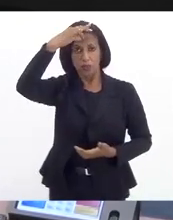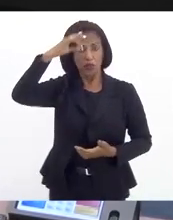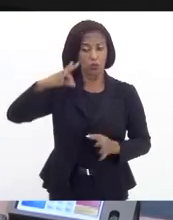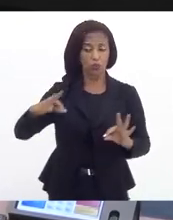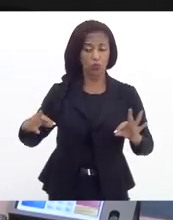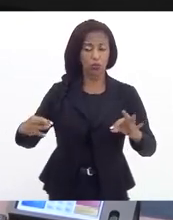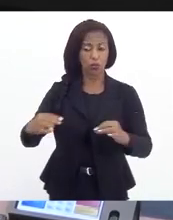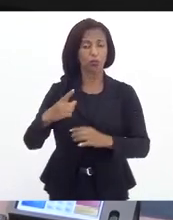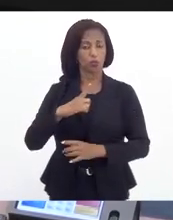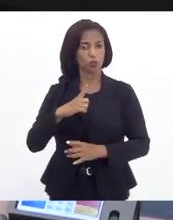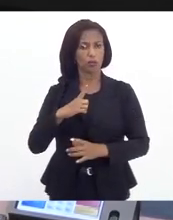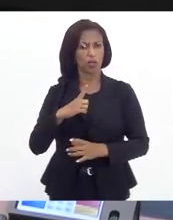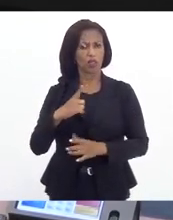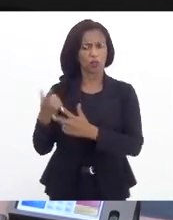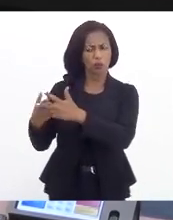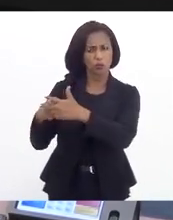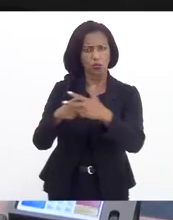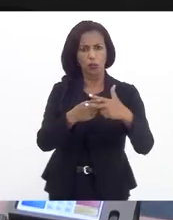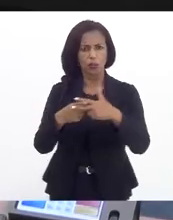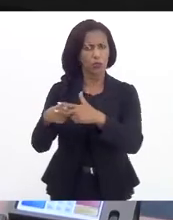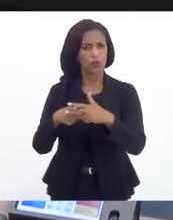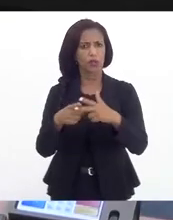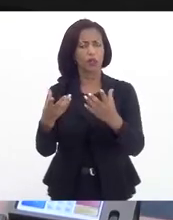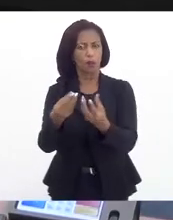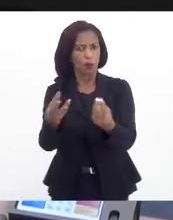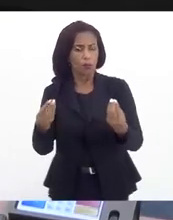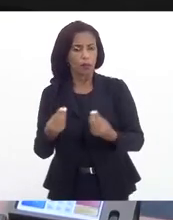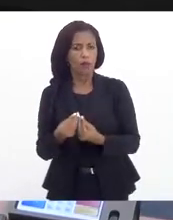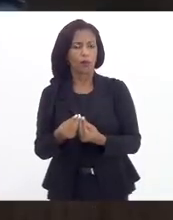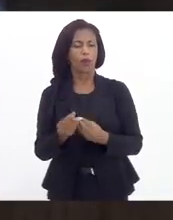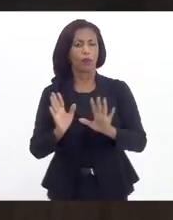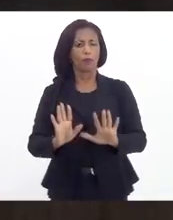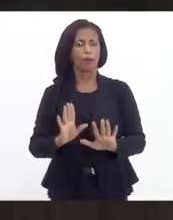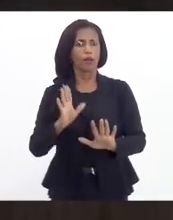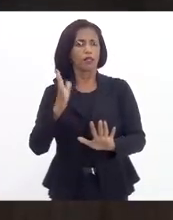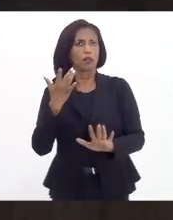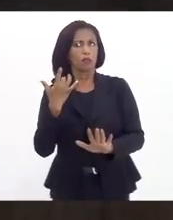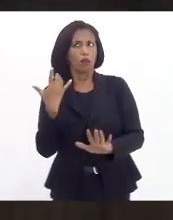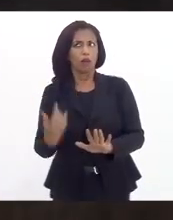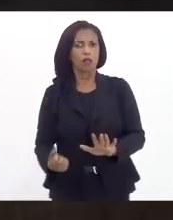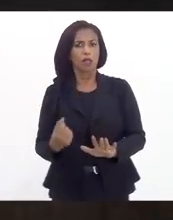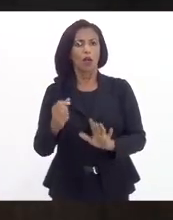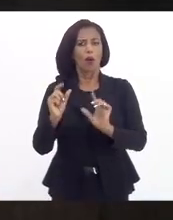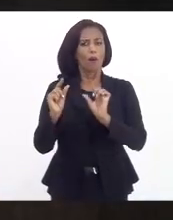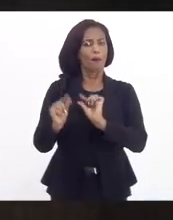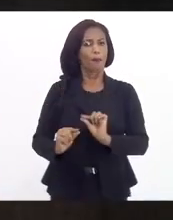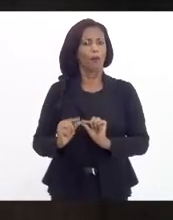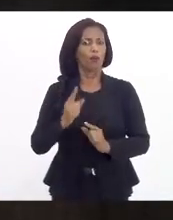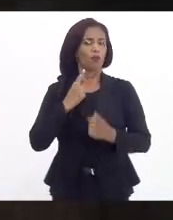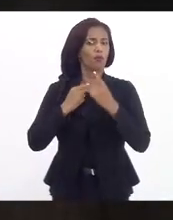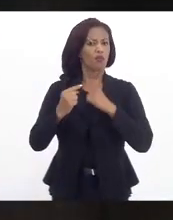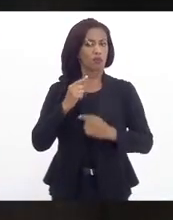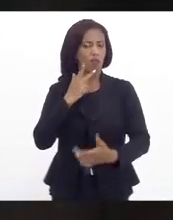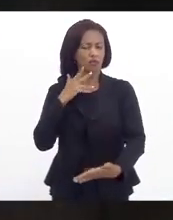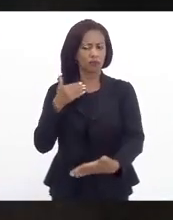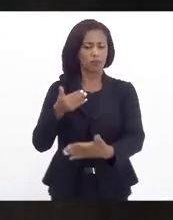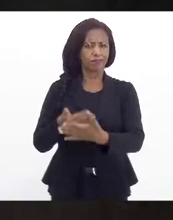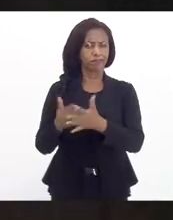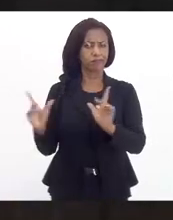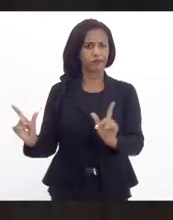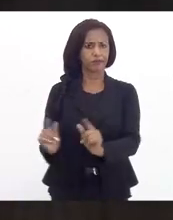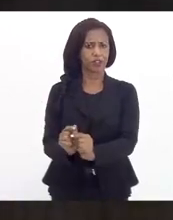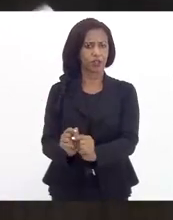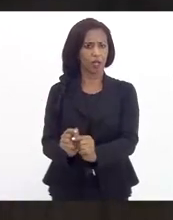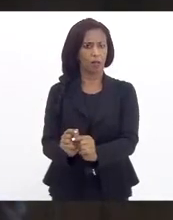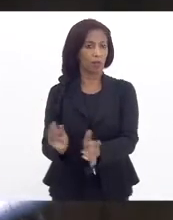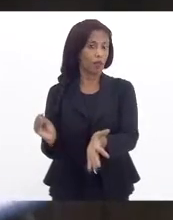gente conseguiu afunilar muita coisa. Mas eu me consideraria um pouco... Pouco à vontade para fechar isso agora, sem saber ainda alguns pontos.